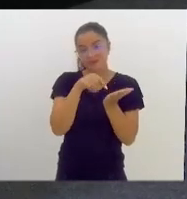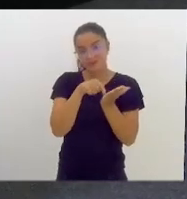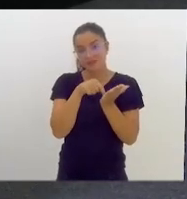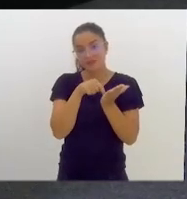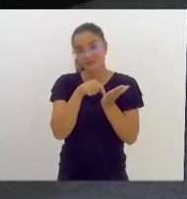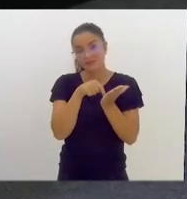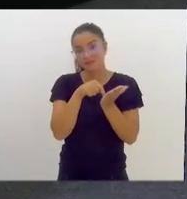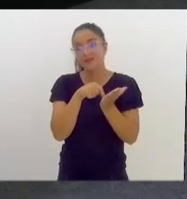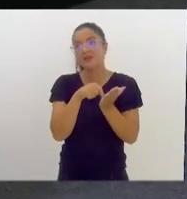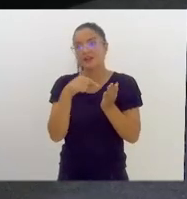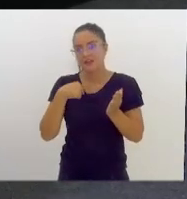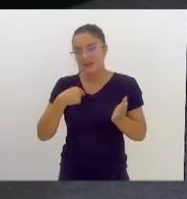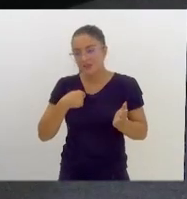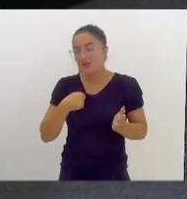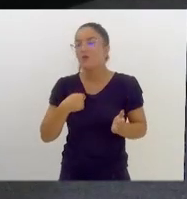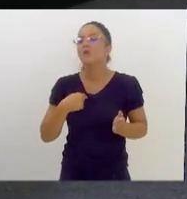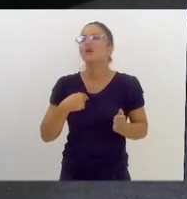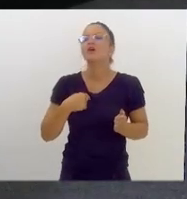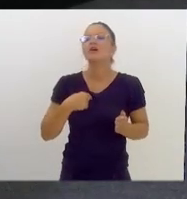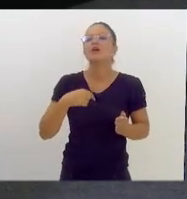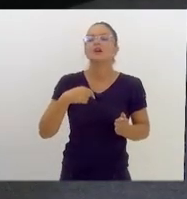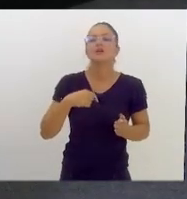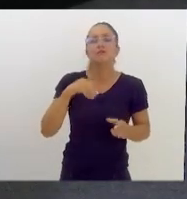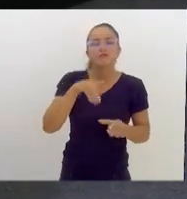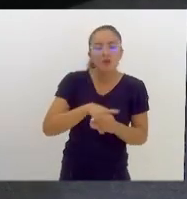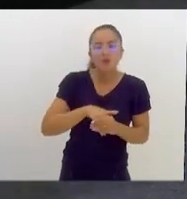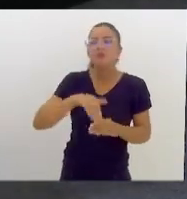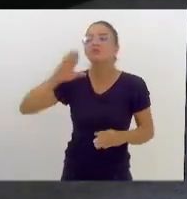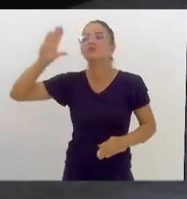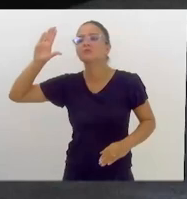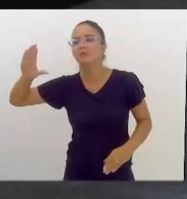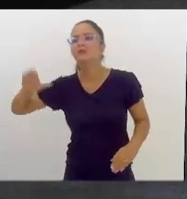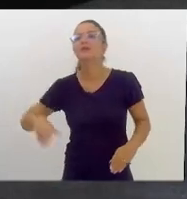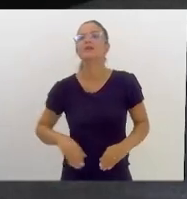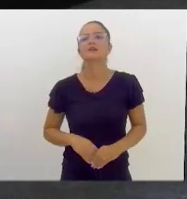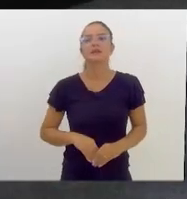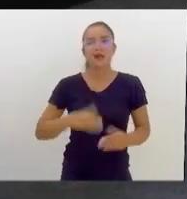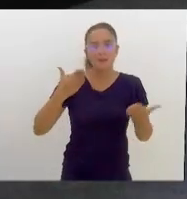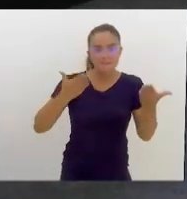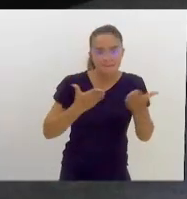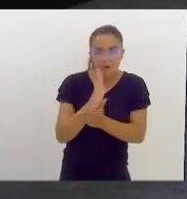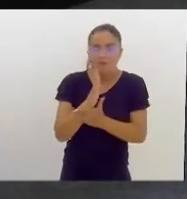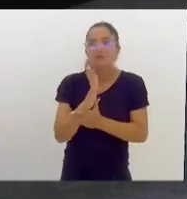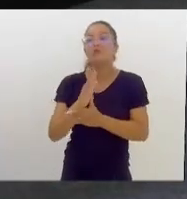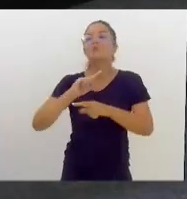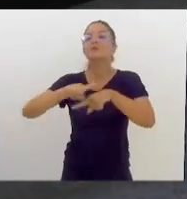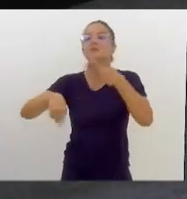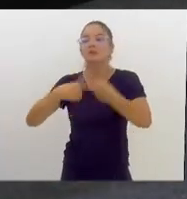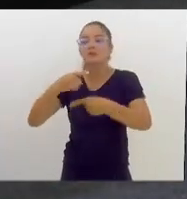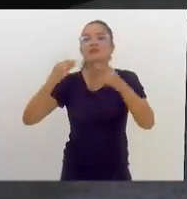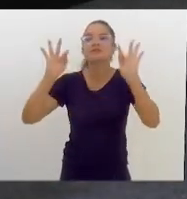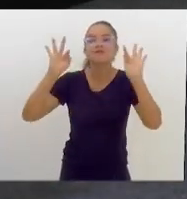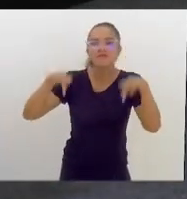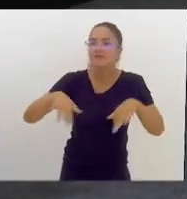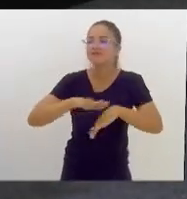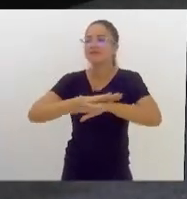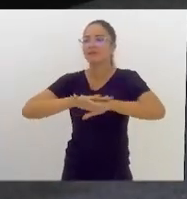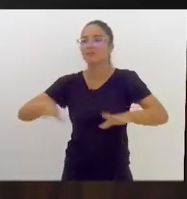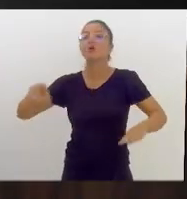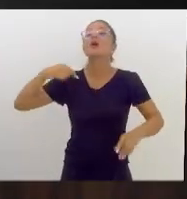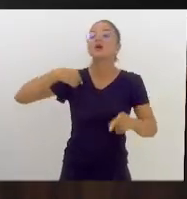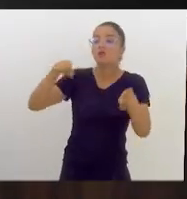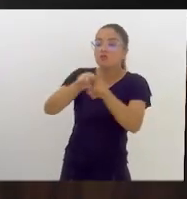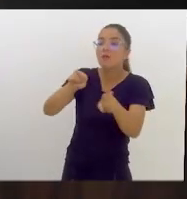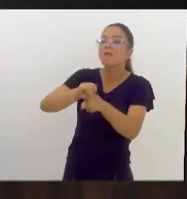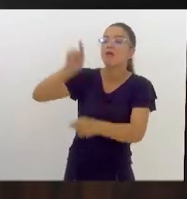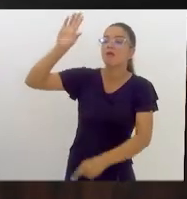fazer declaração de voto após elas serem aprovadas e no final. Declaração de voto também quero